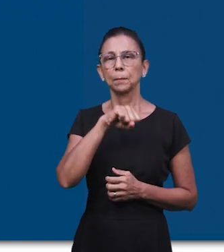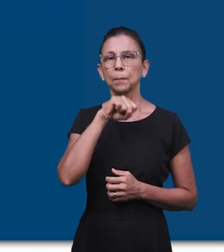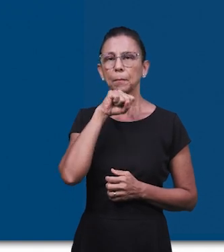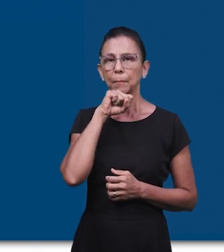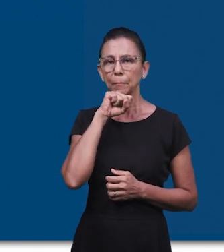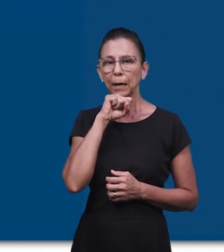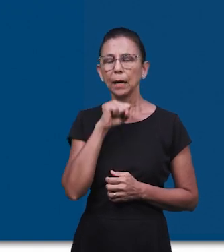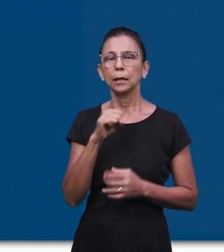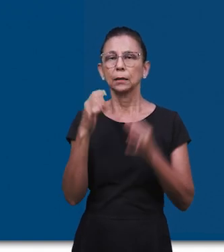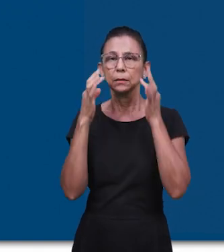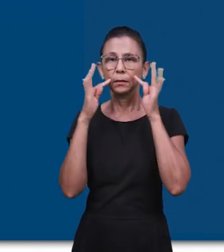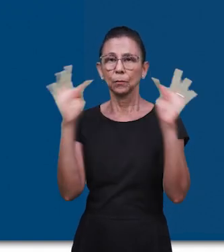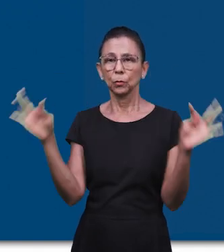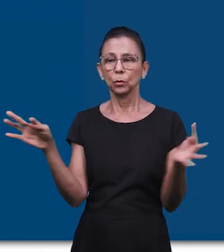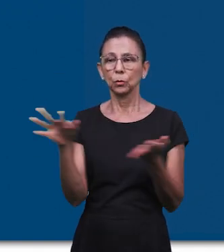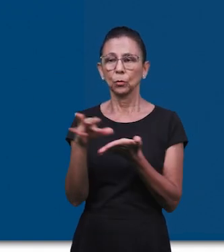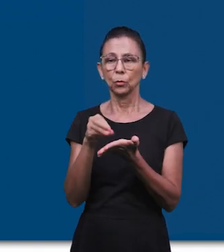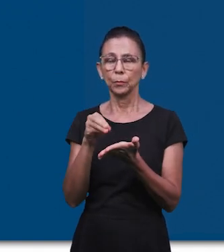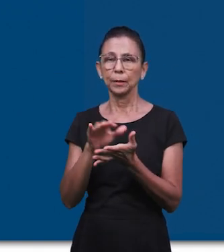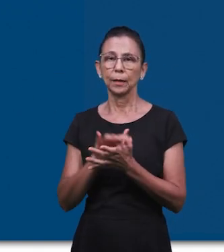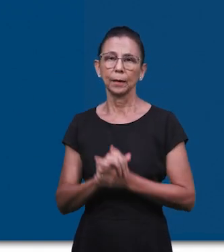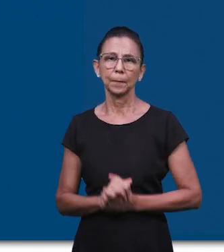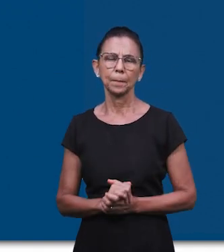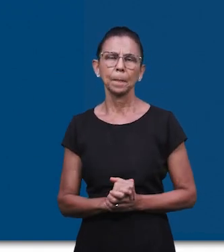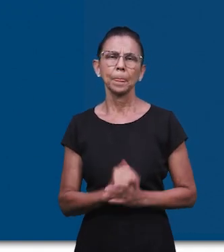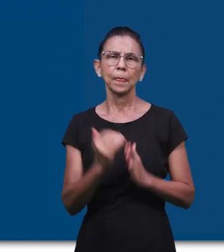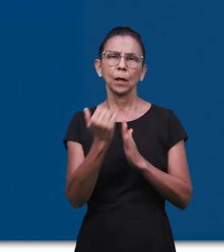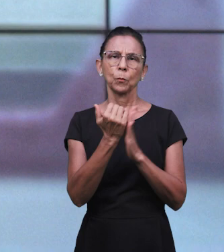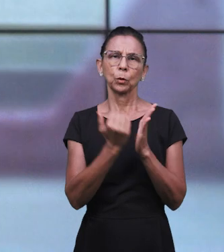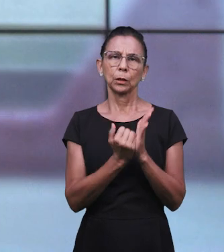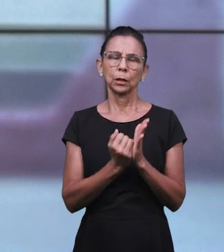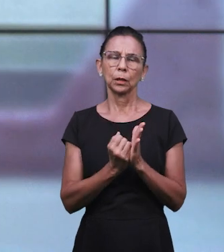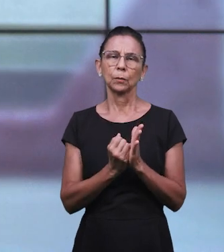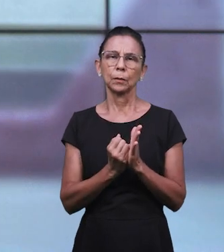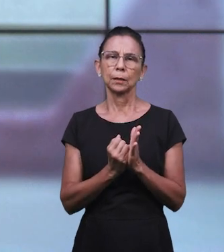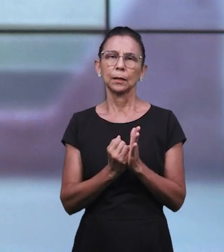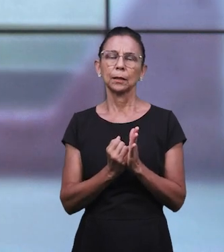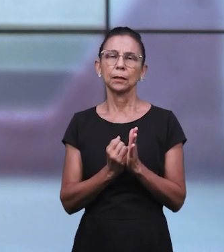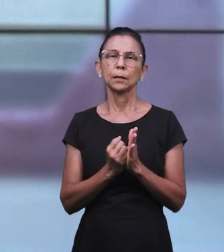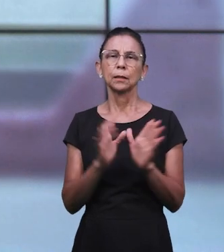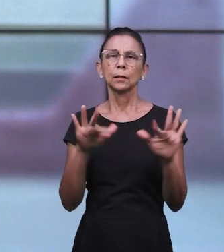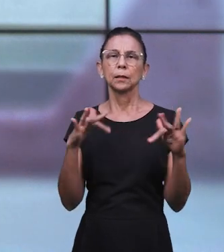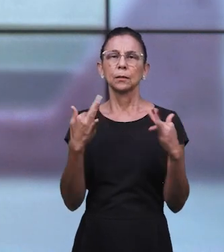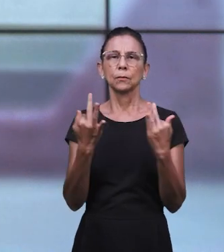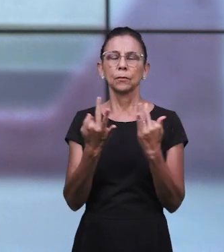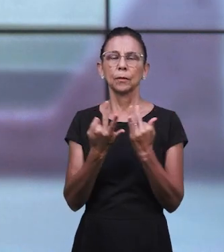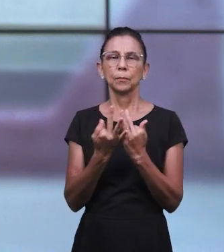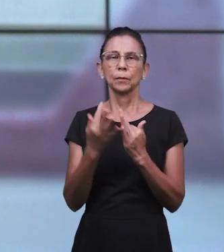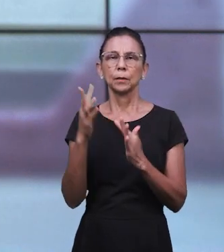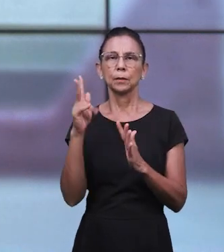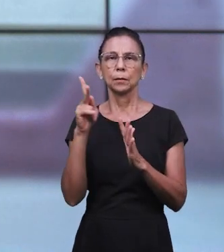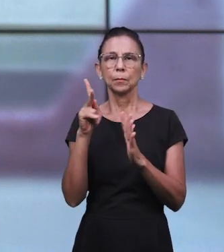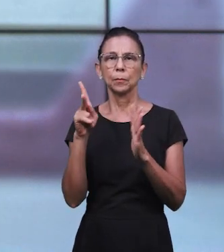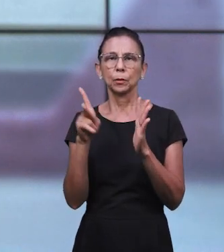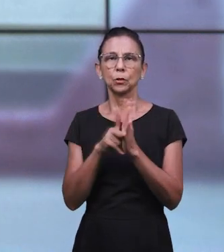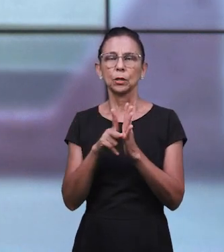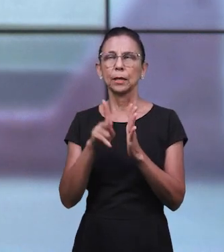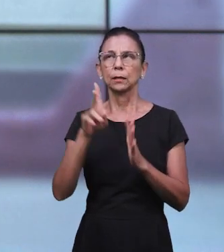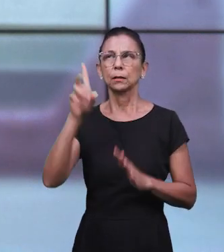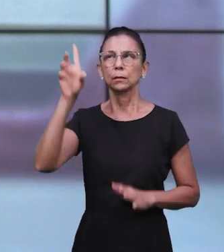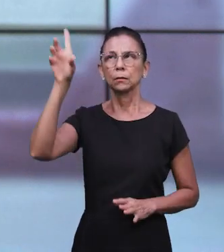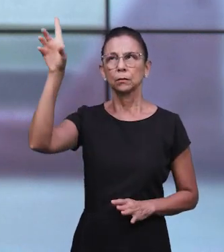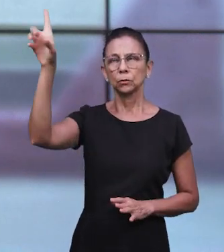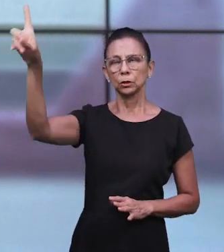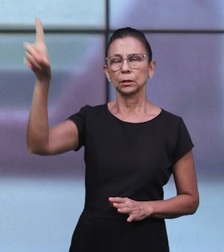Sara tem conversado conosco a respeito da importância de dialogar com os nossos filhos, de ensinar boas maneiras,